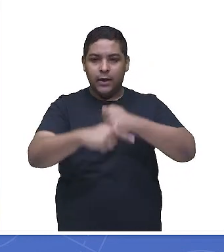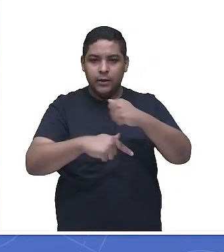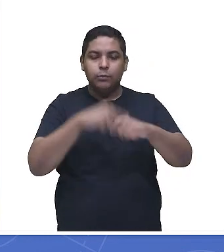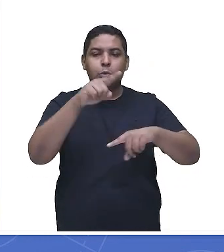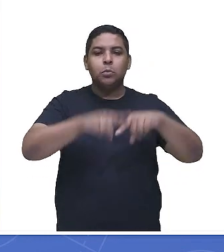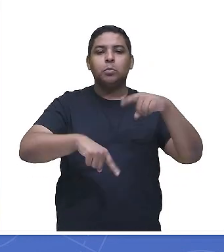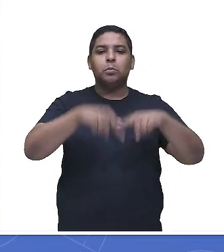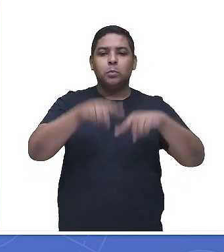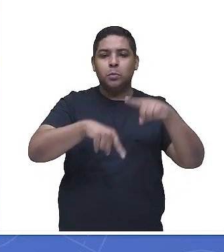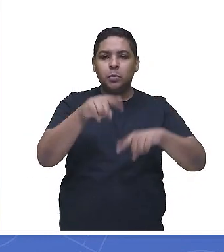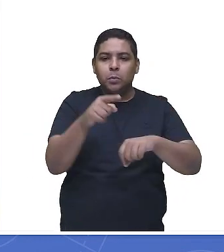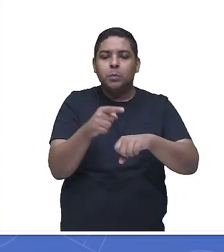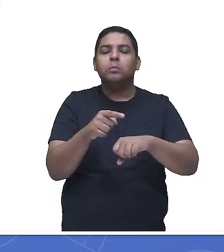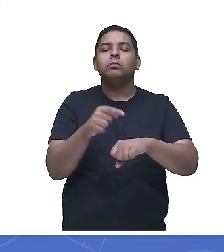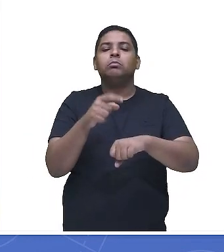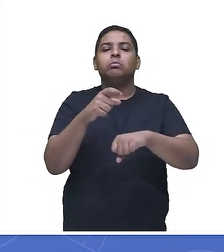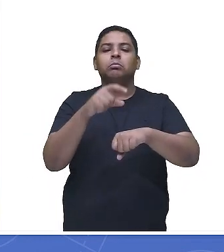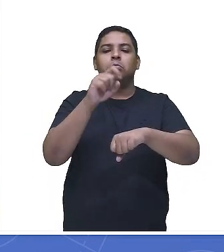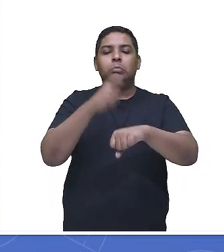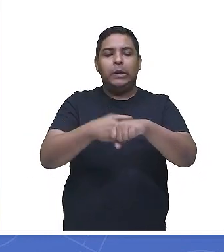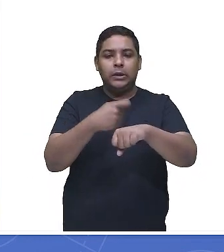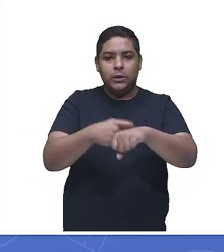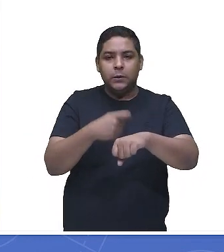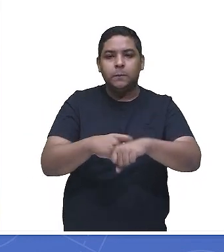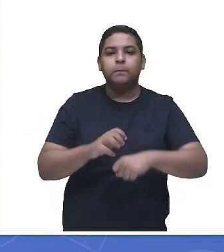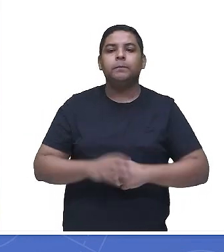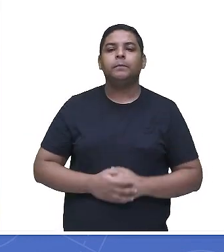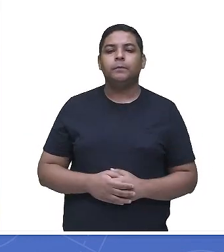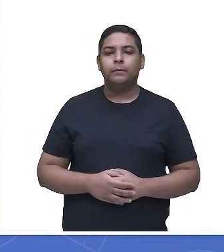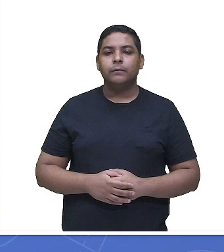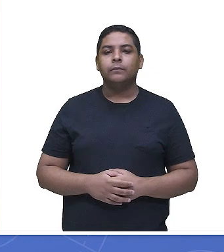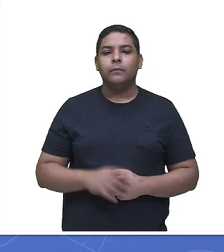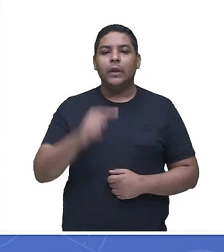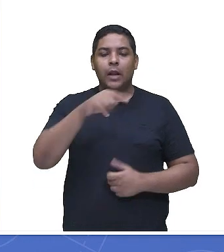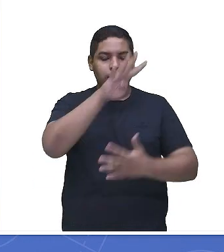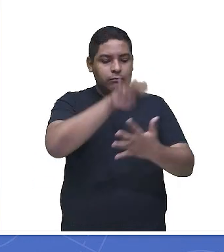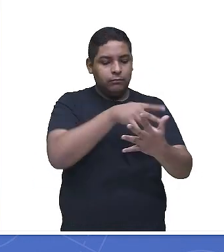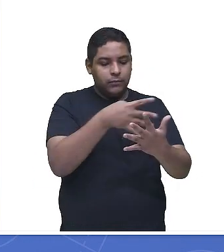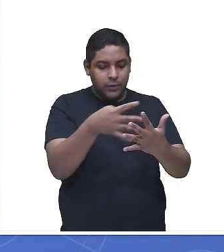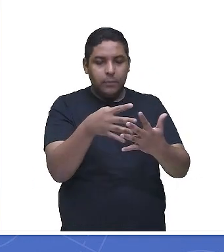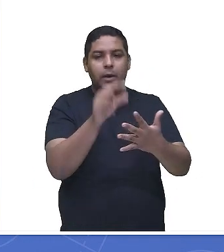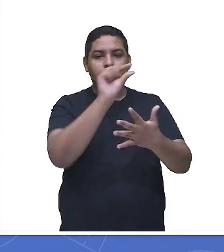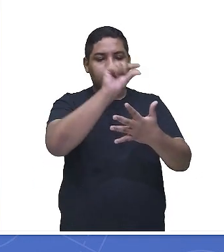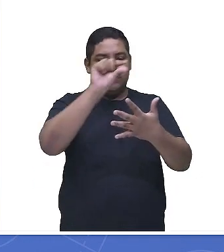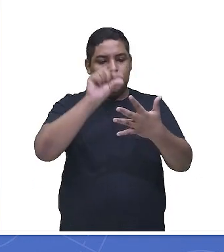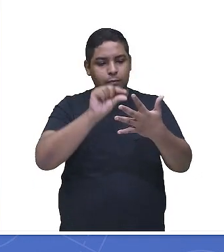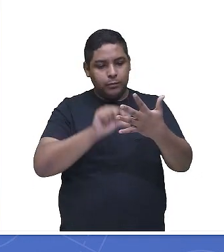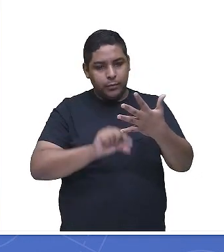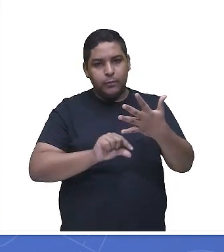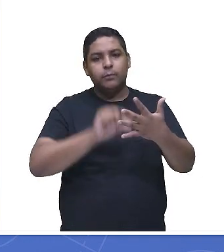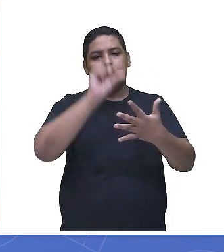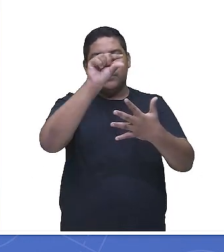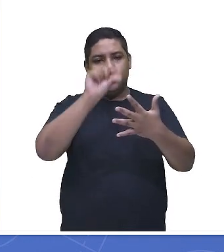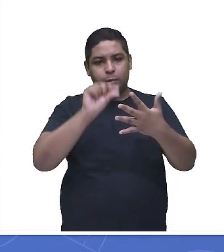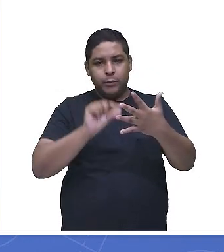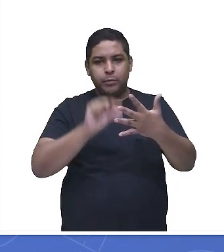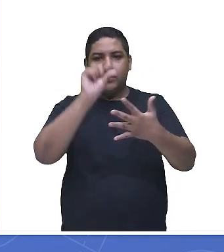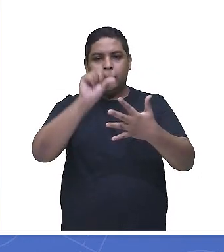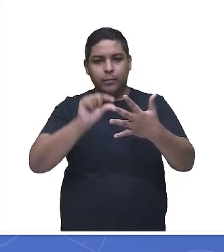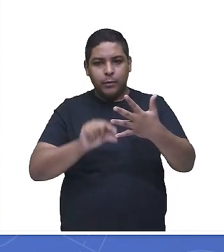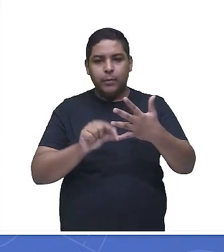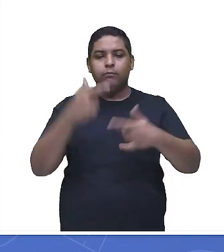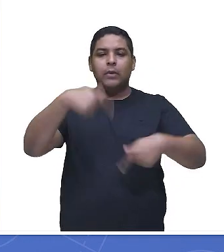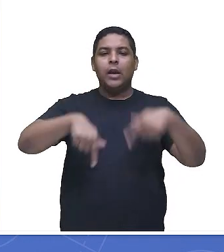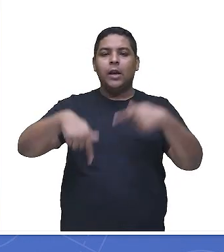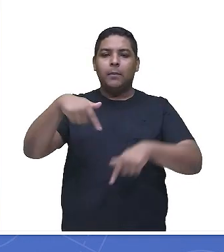periódica, nitrogênio, hélio. Ali nós temos a relação dos nossos dos elementos químicos, né?